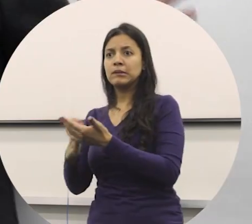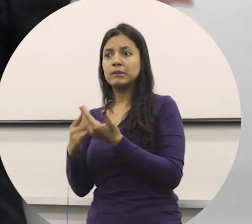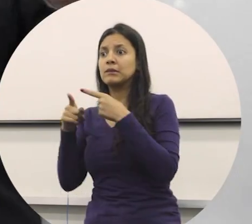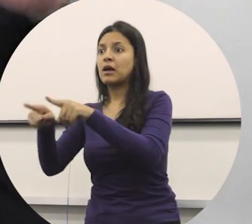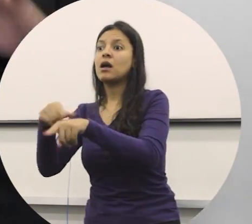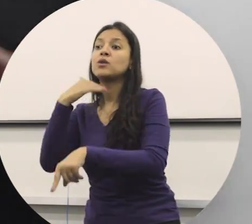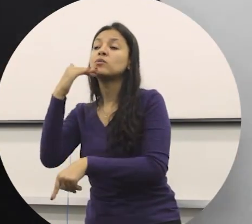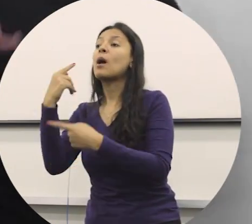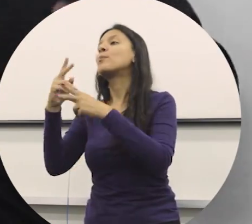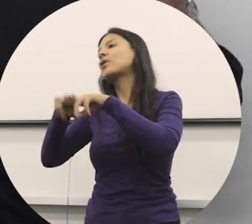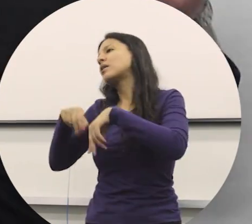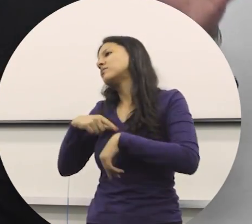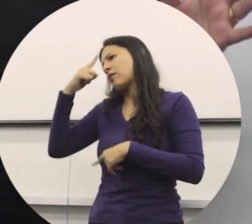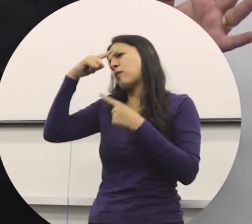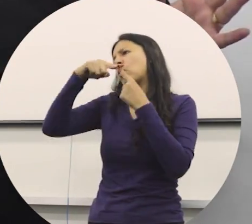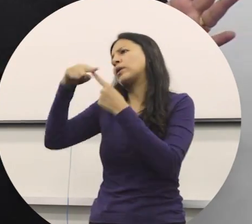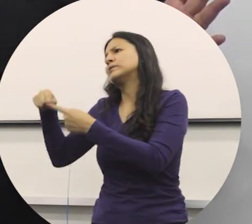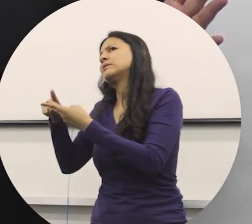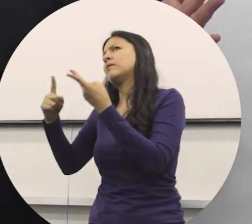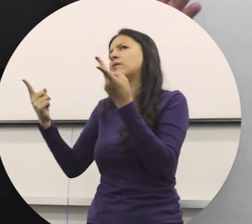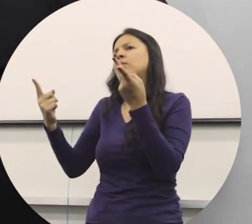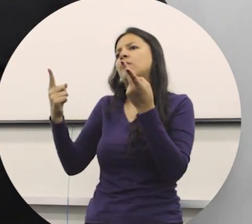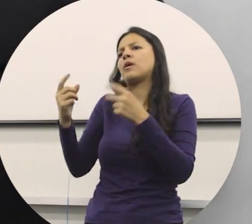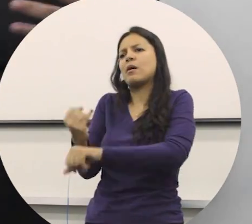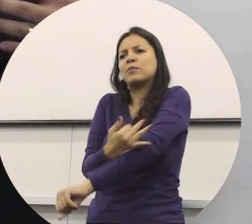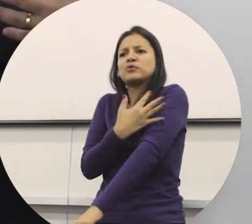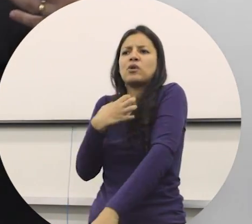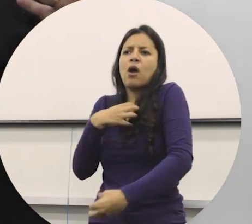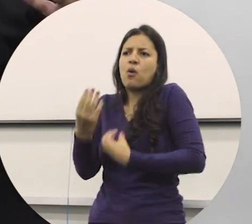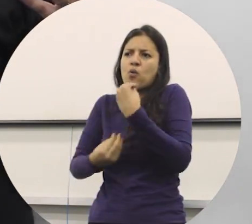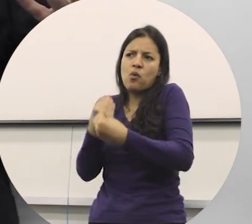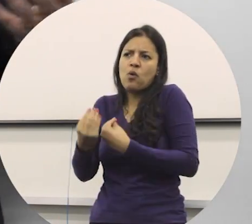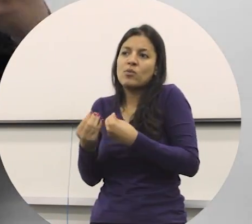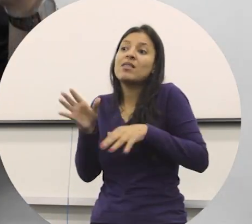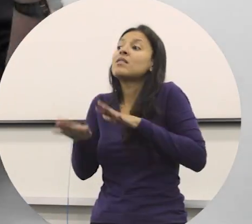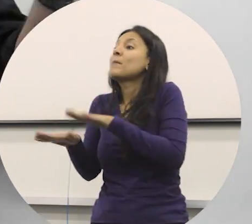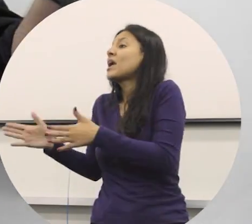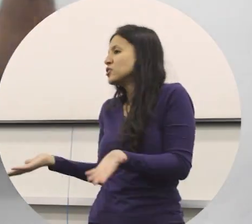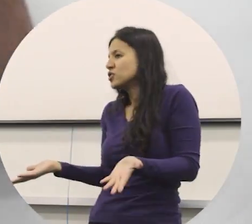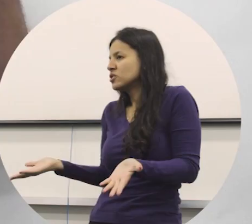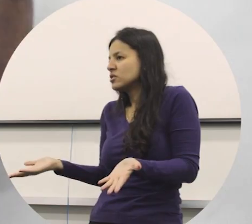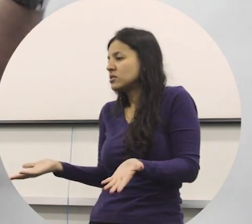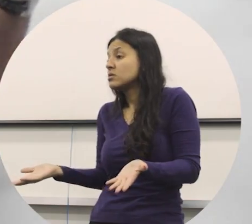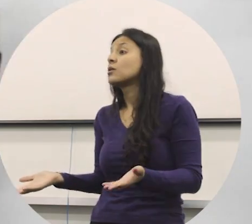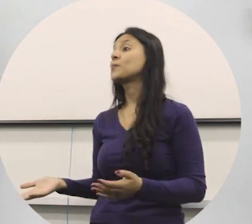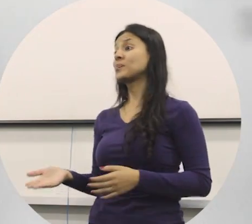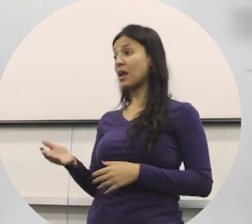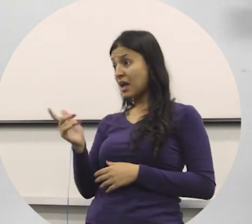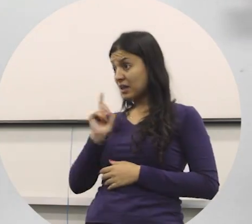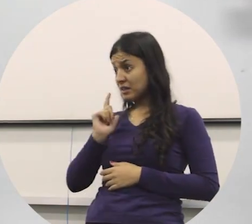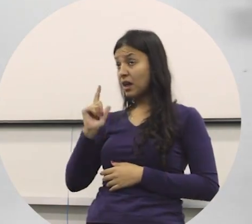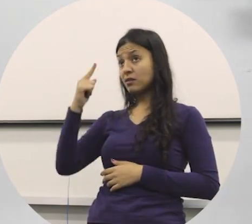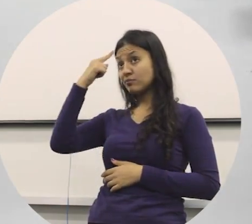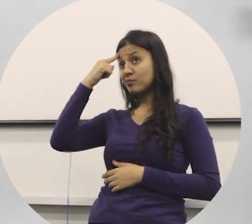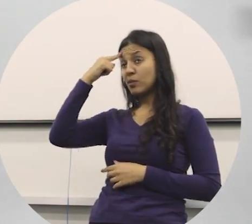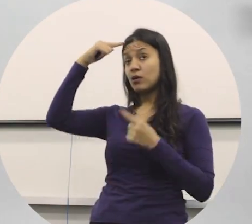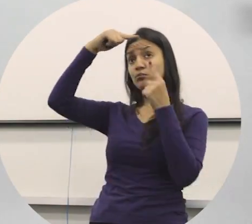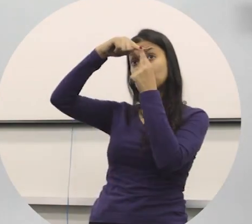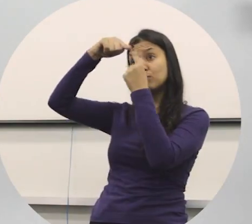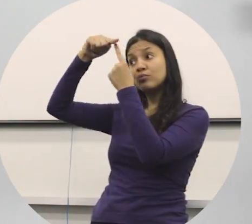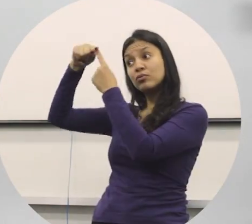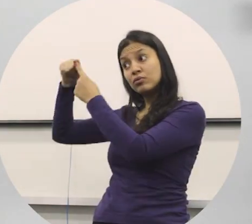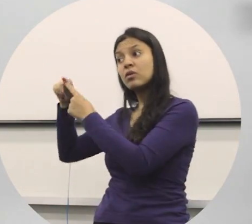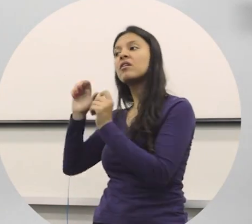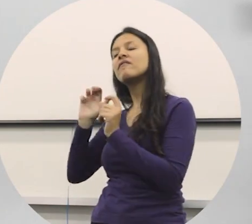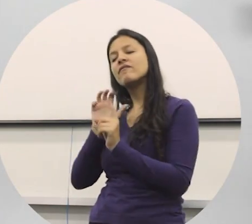questões cognitivas, emocionais, blá blá blá. Então, nós temos coisas acontecendo do ponto de vista cognitivo aí que vão